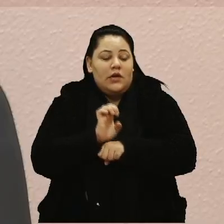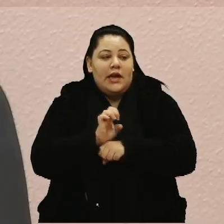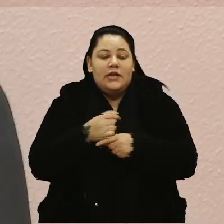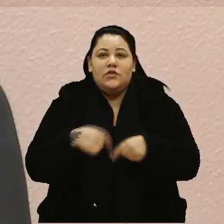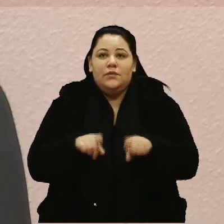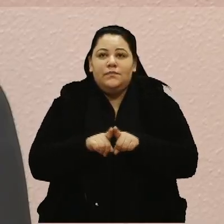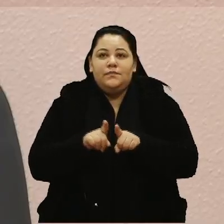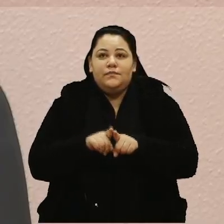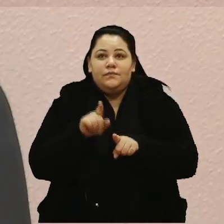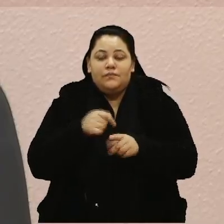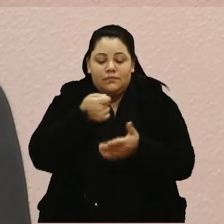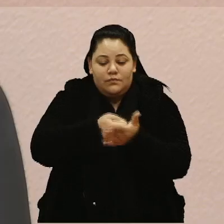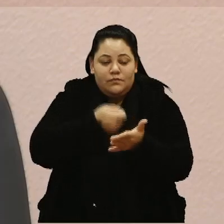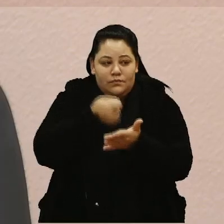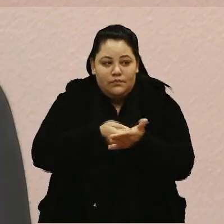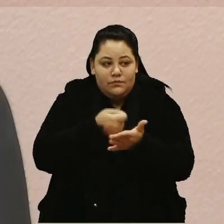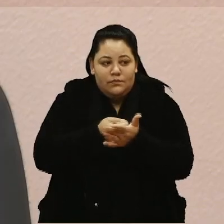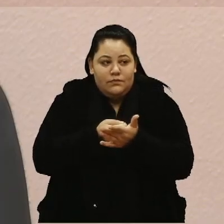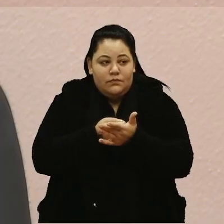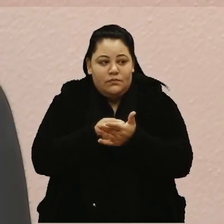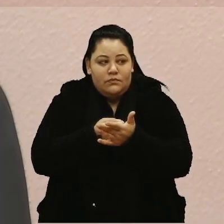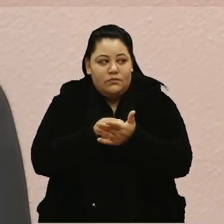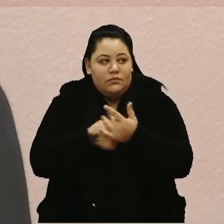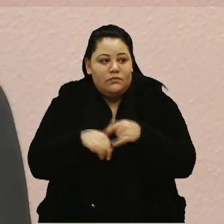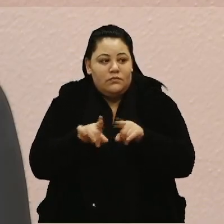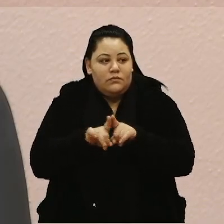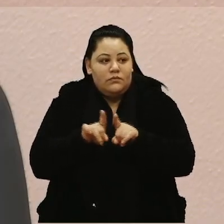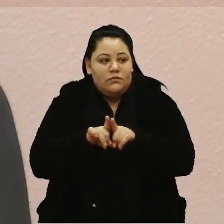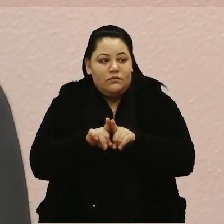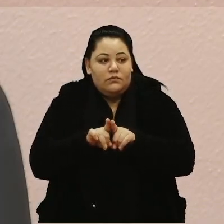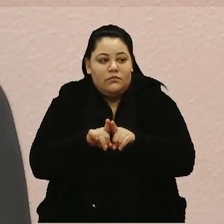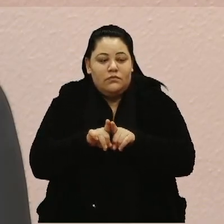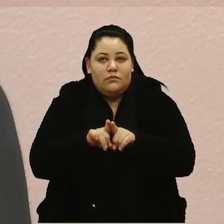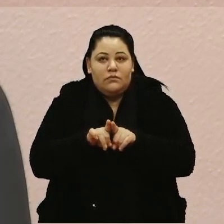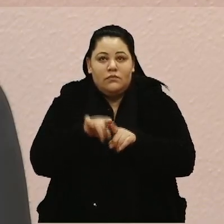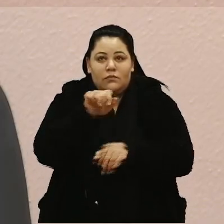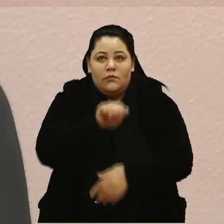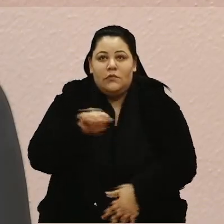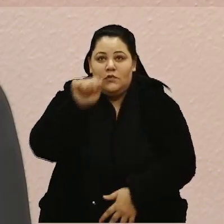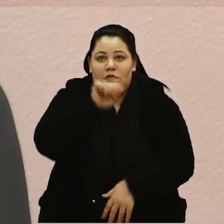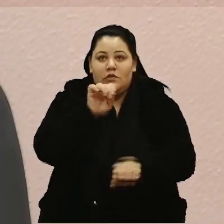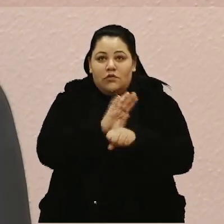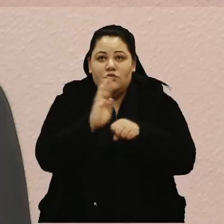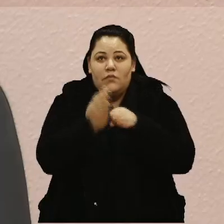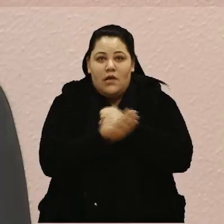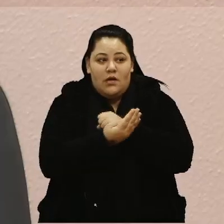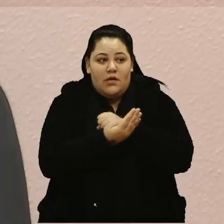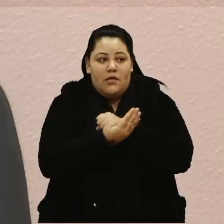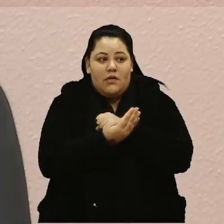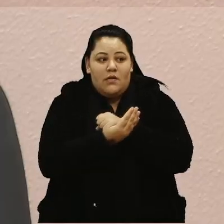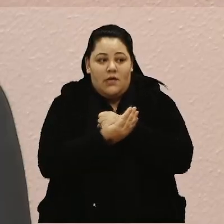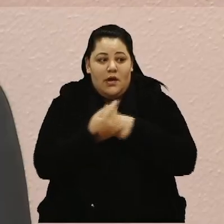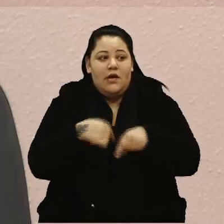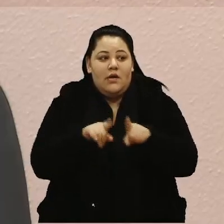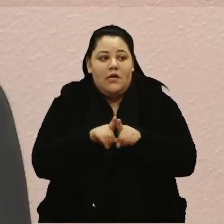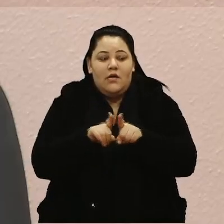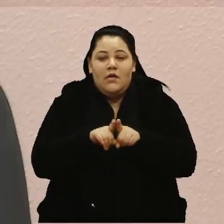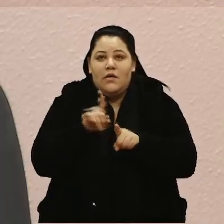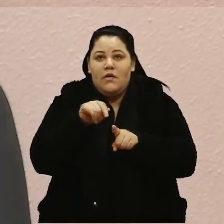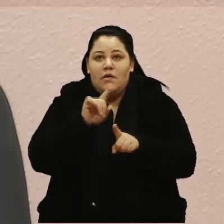trabalhadores e trabalhadoras. E também queria fazer voto de congratulação à União das Associações de Bairro, me somar ao que o vereador Rafael falou. Foram